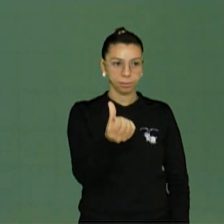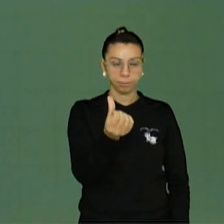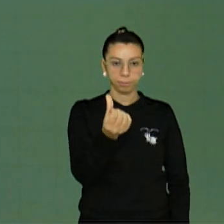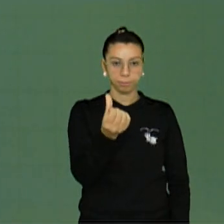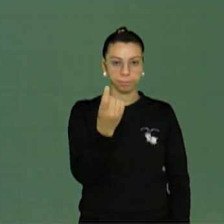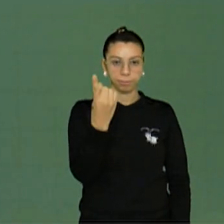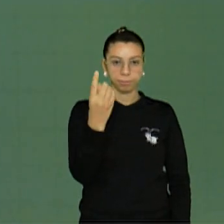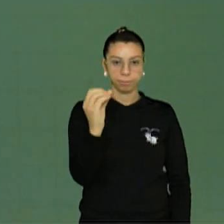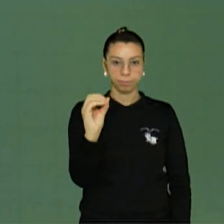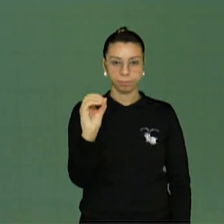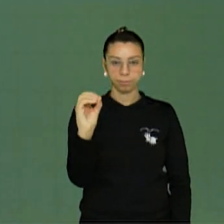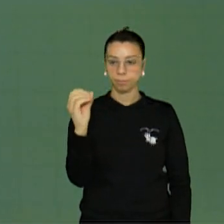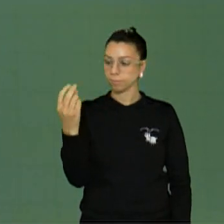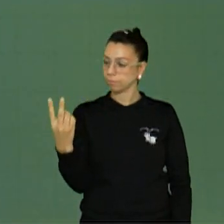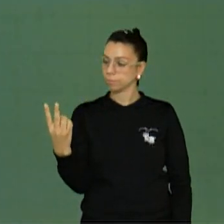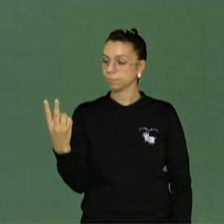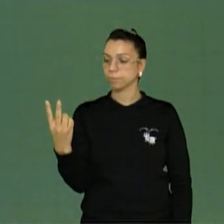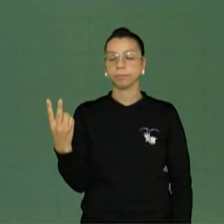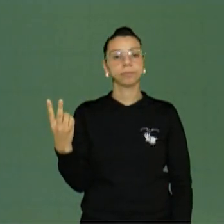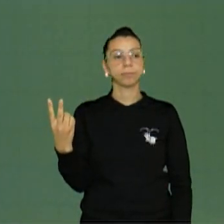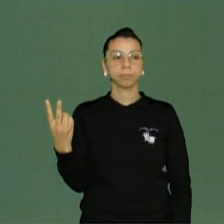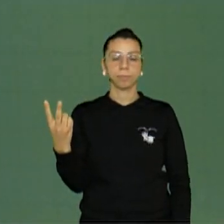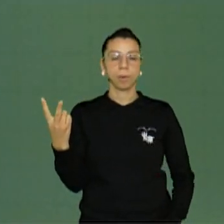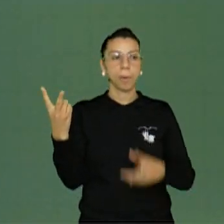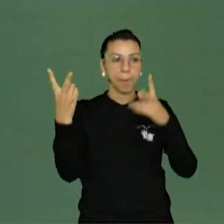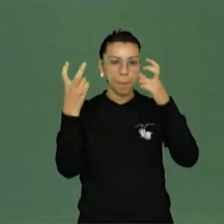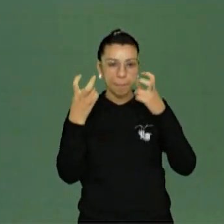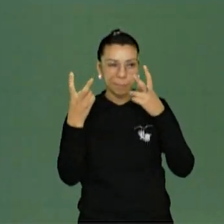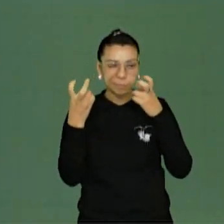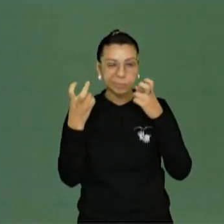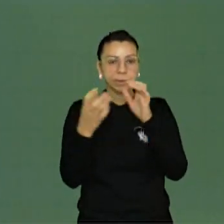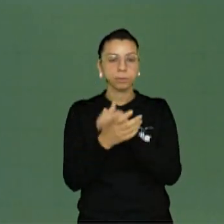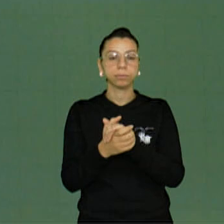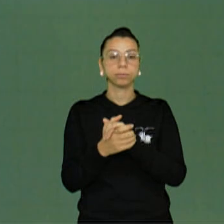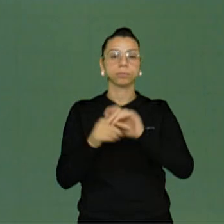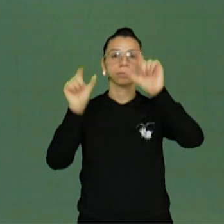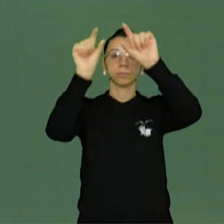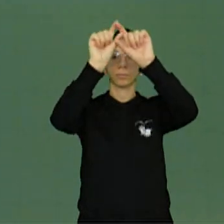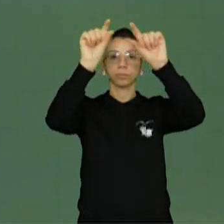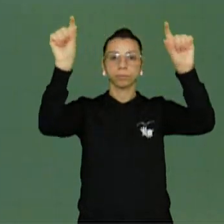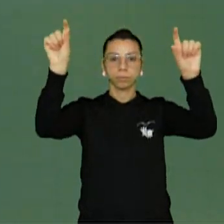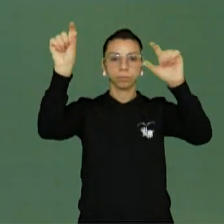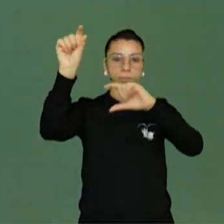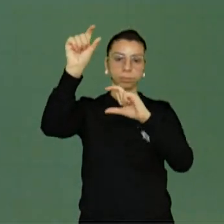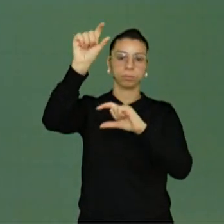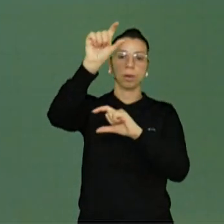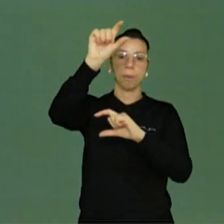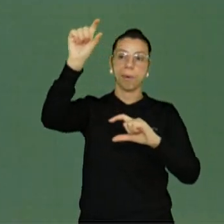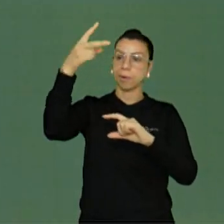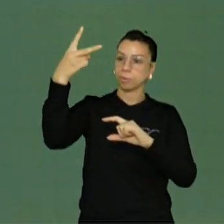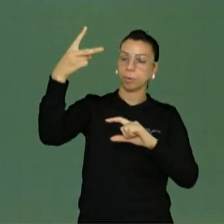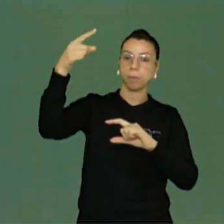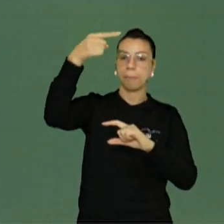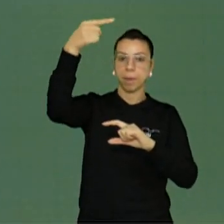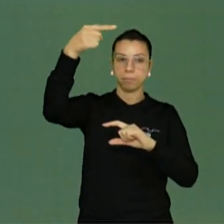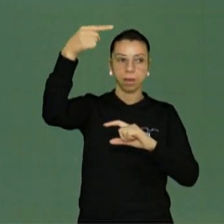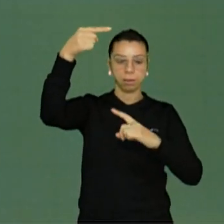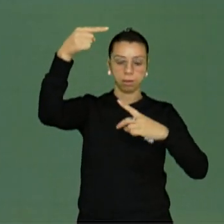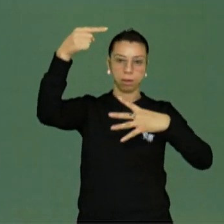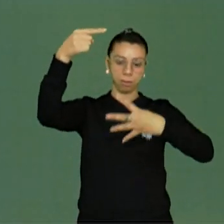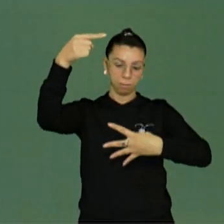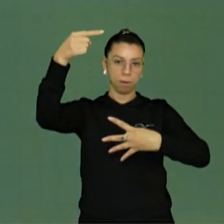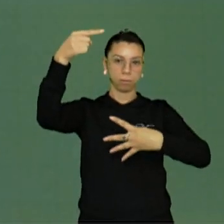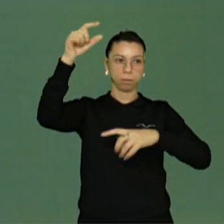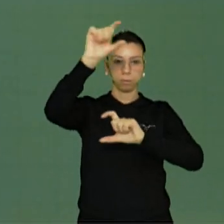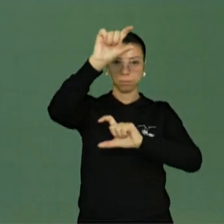6, 10 e 2. Observa essa e a última linha. Nós temos,